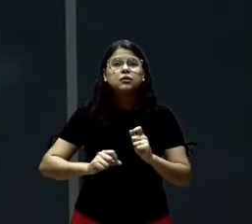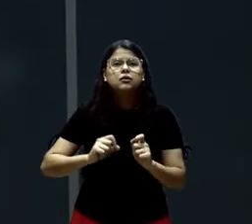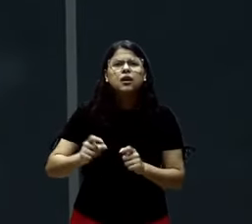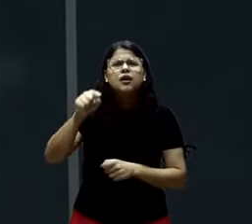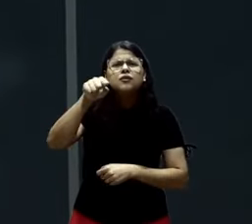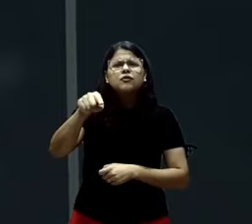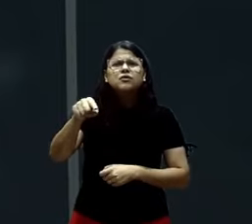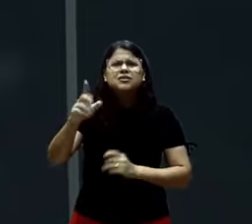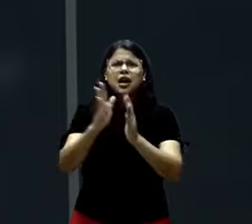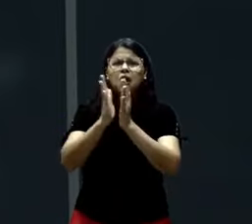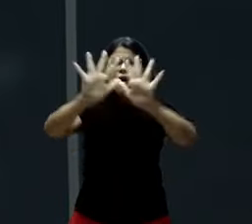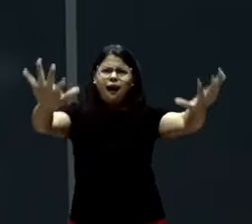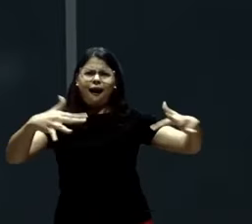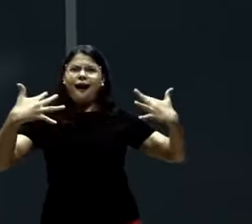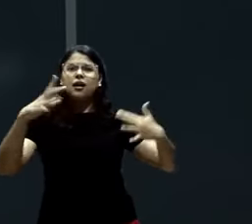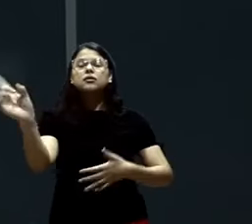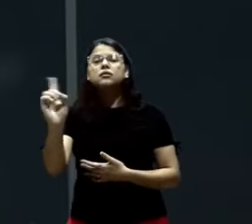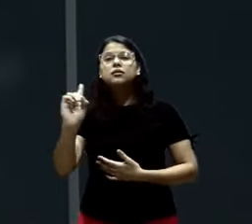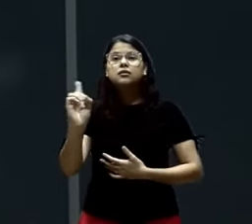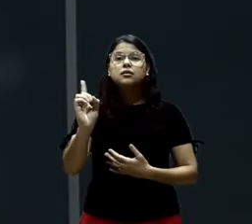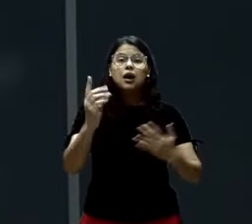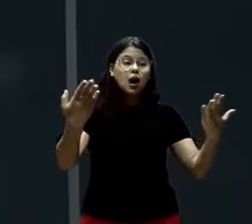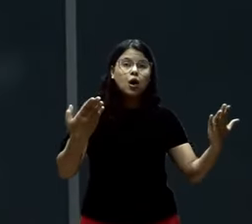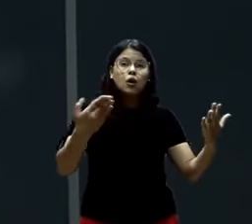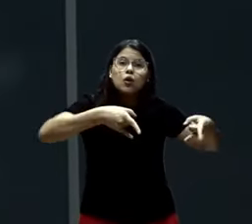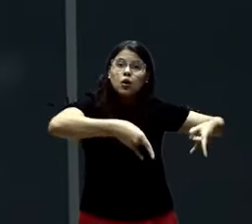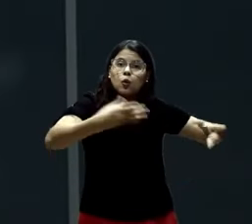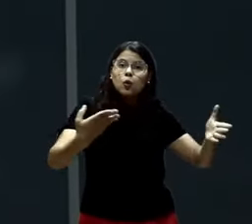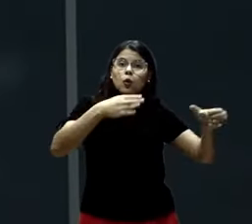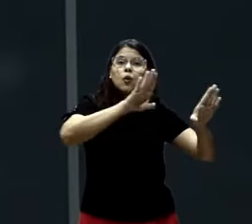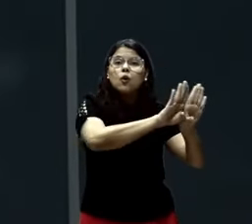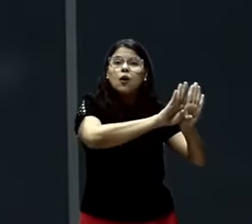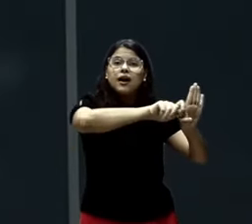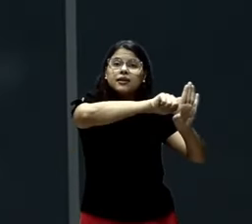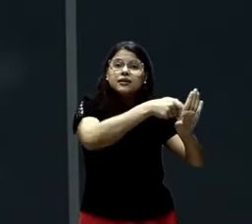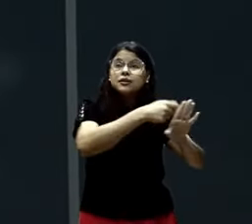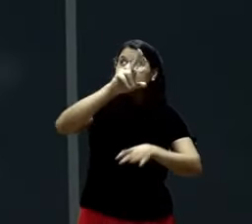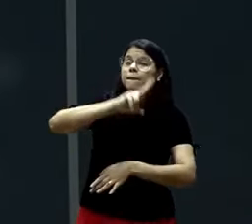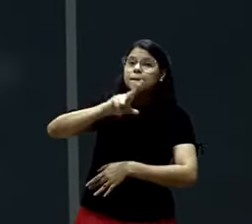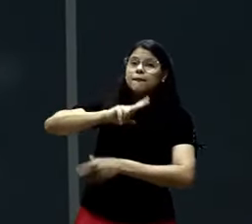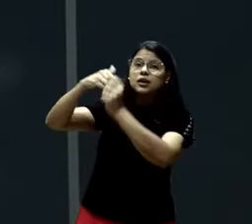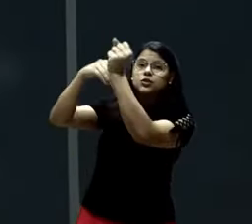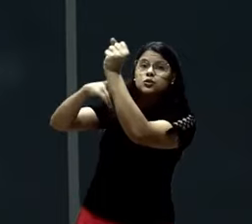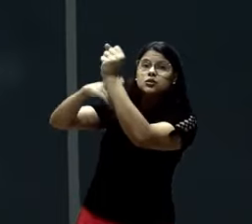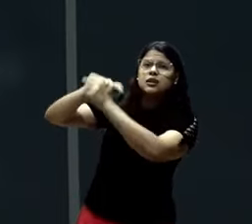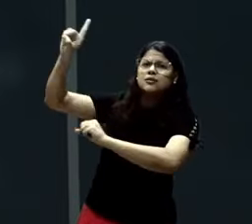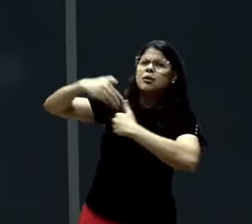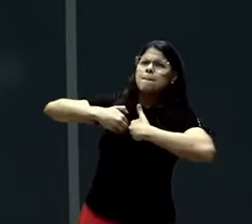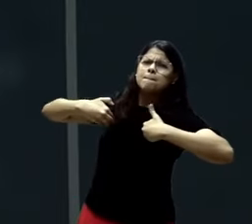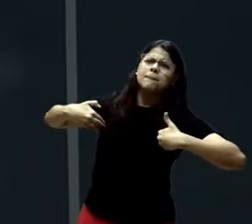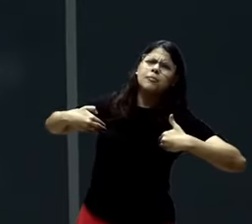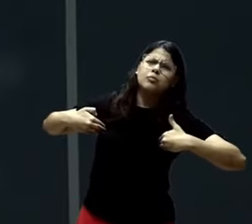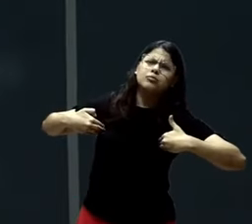quarto, fecha a porta, e ali se abra na presença de Deus. Pode ser um quarto, pode